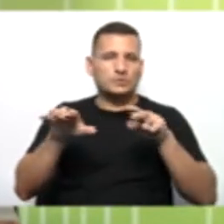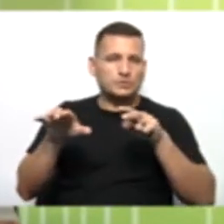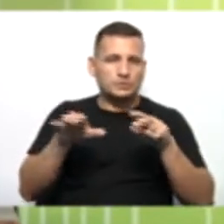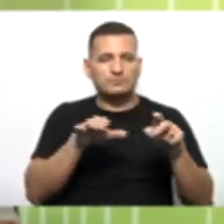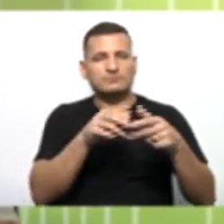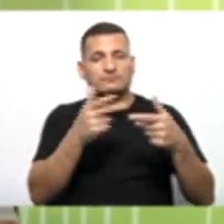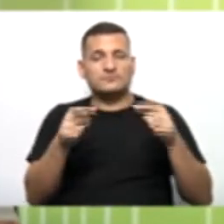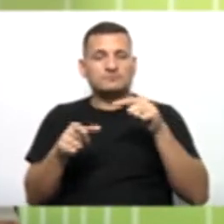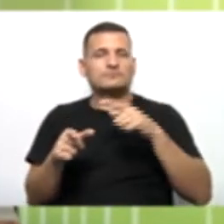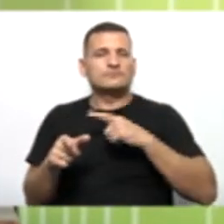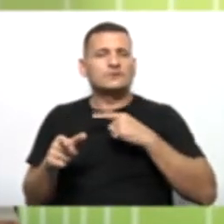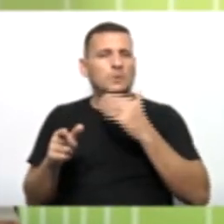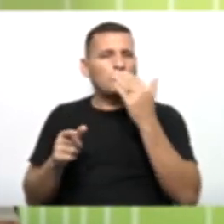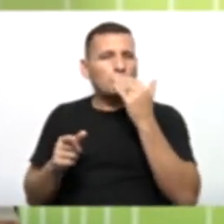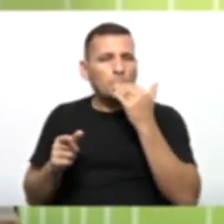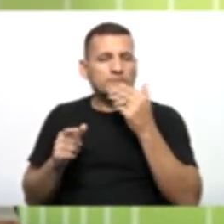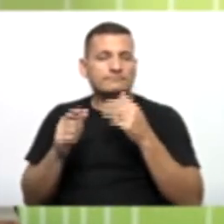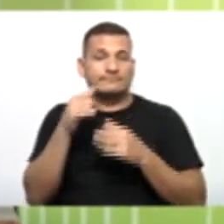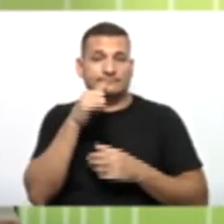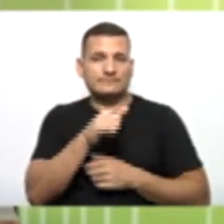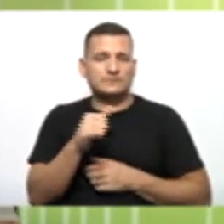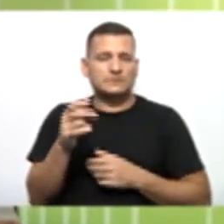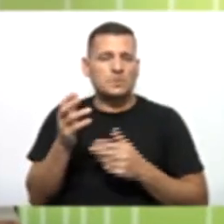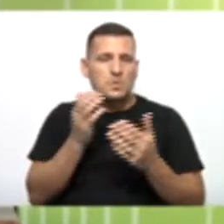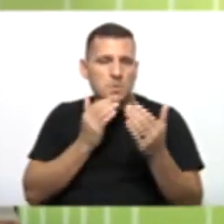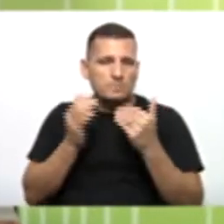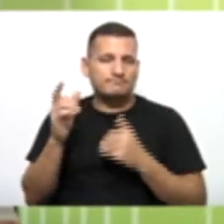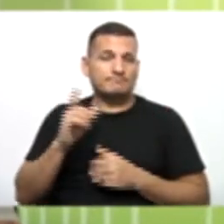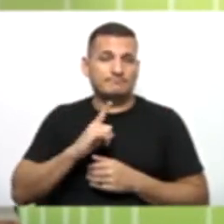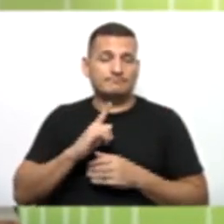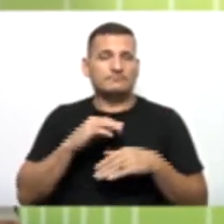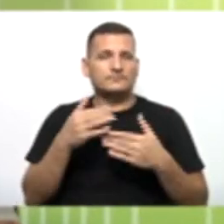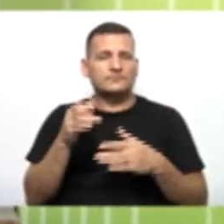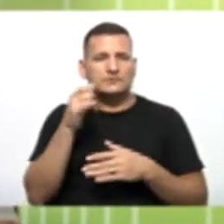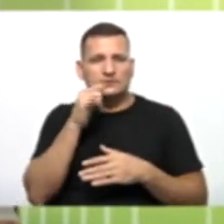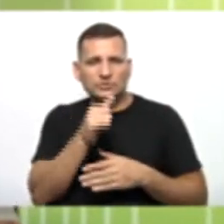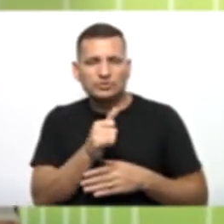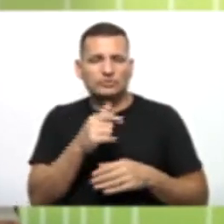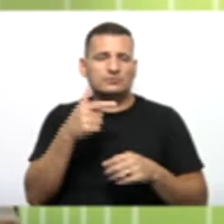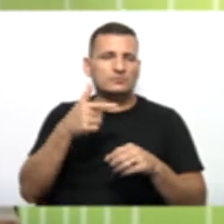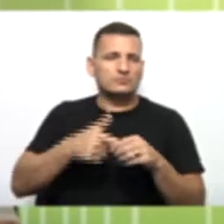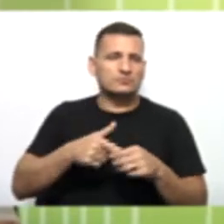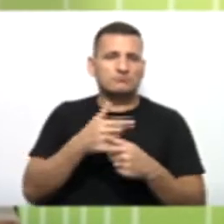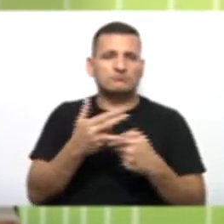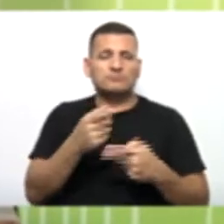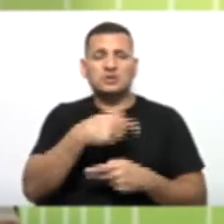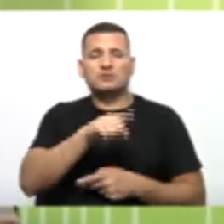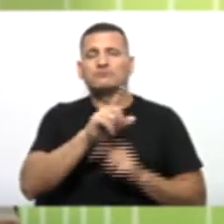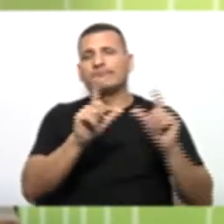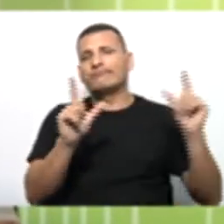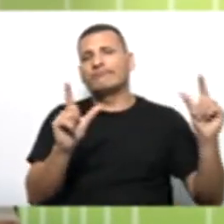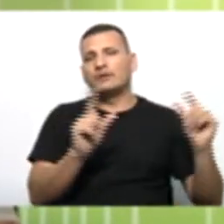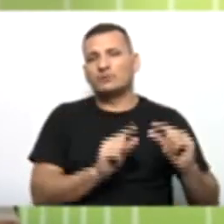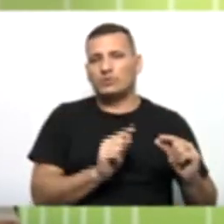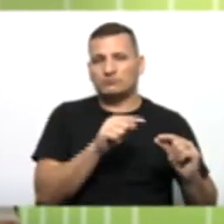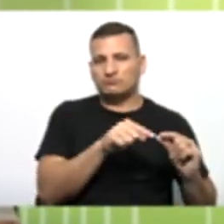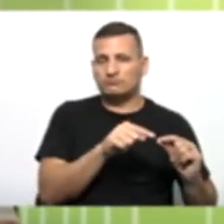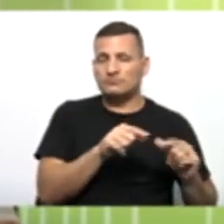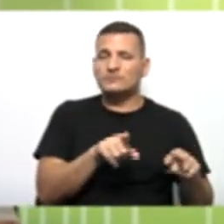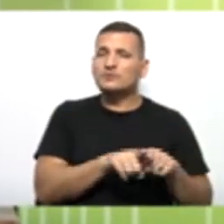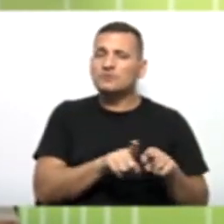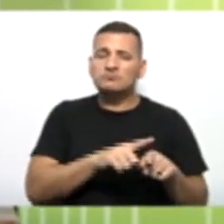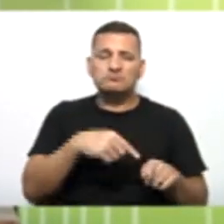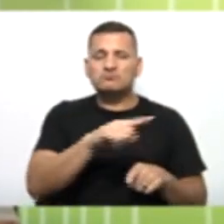consomem muita energia. Então, o consumo de energia, de combustível deles, era muito menor. Eles também não se